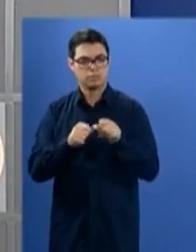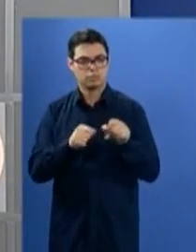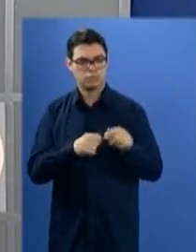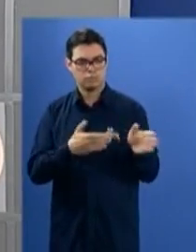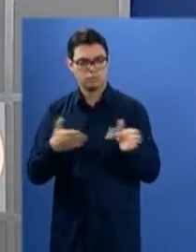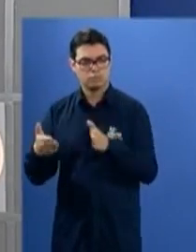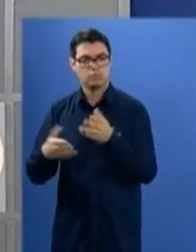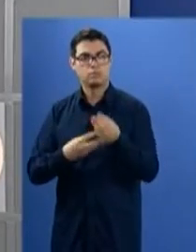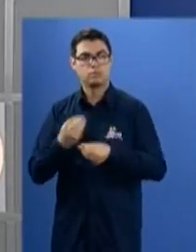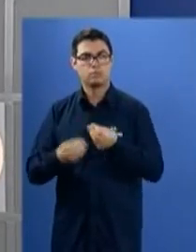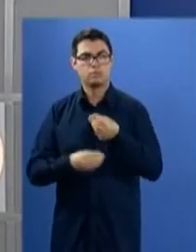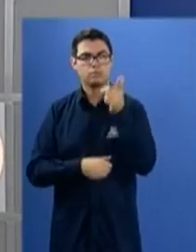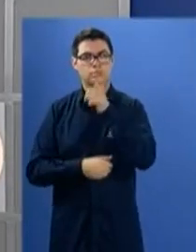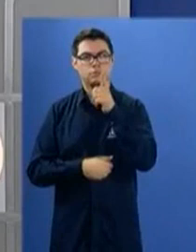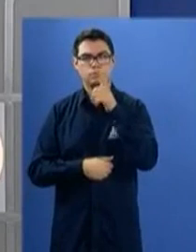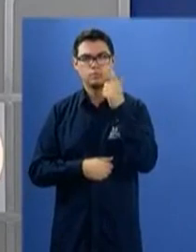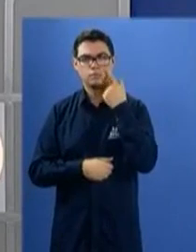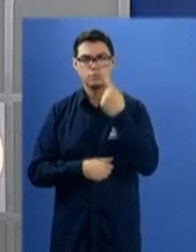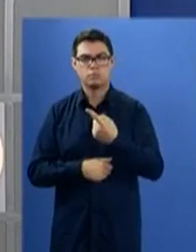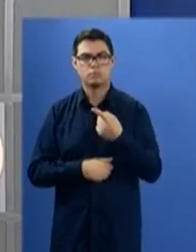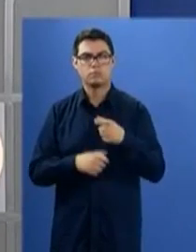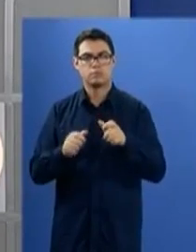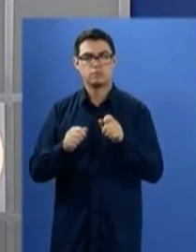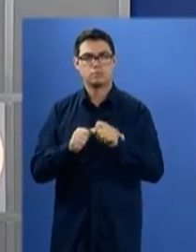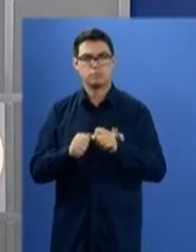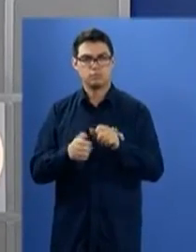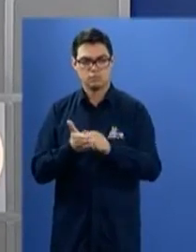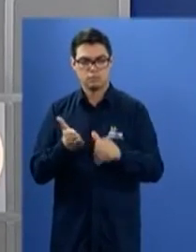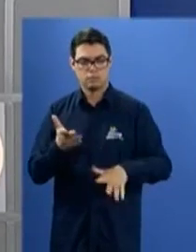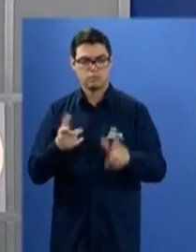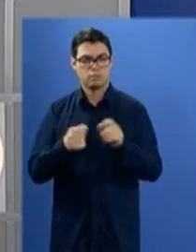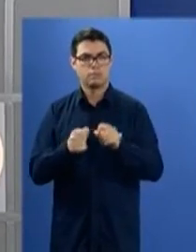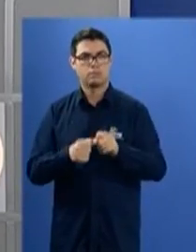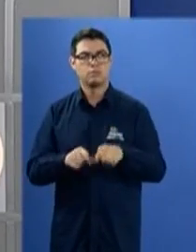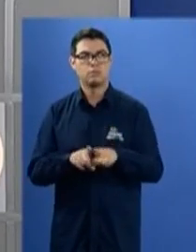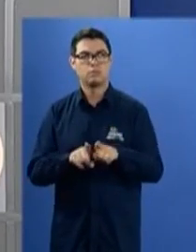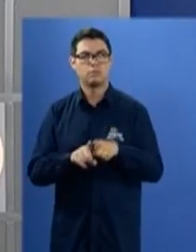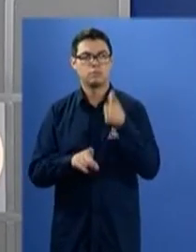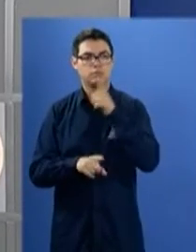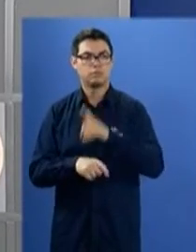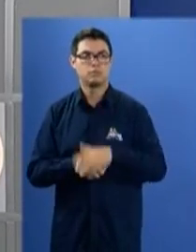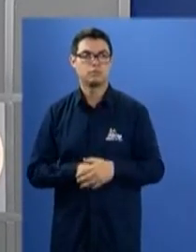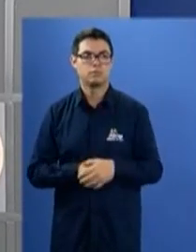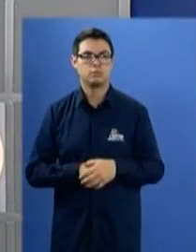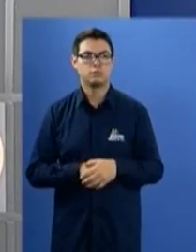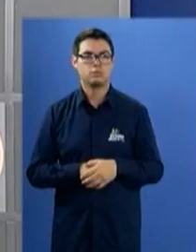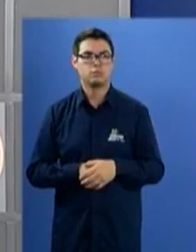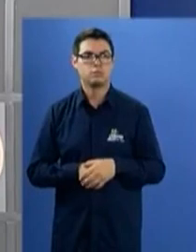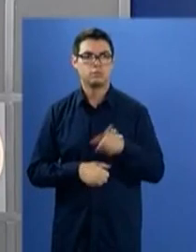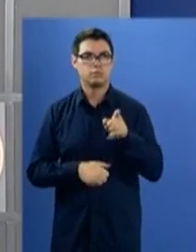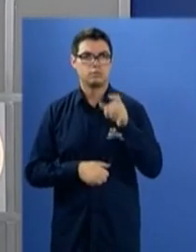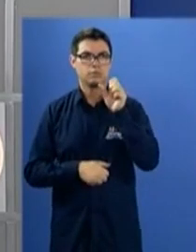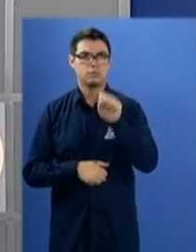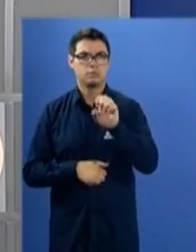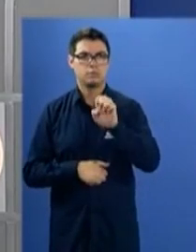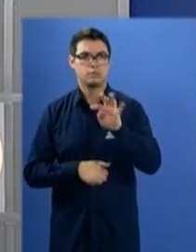E aí estaremos considerando lotes de produção e atividades acíclica, ou seja, o setup.